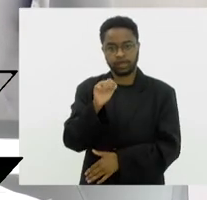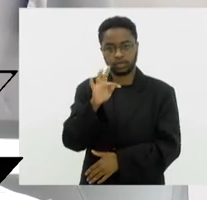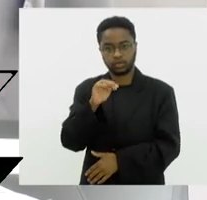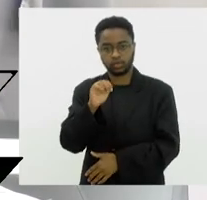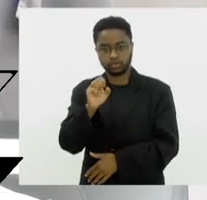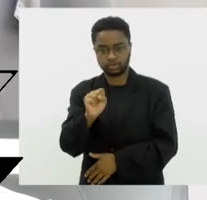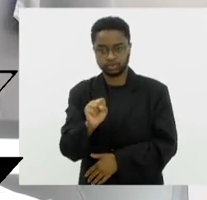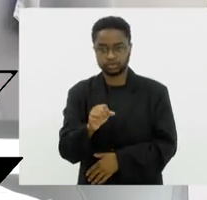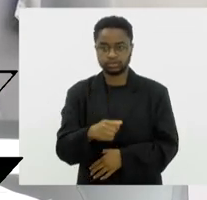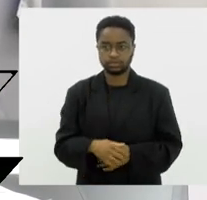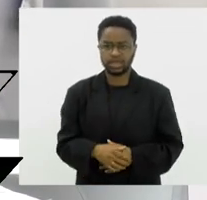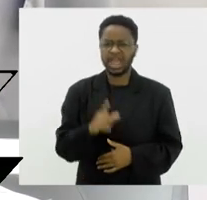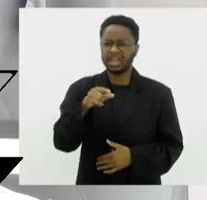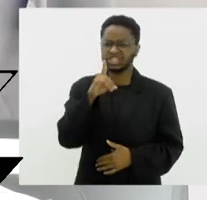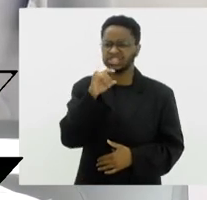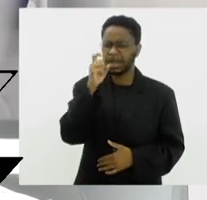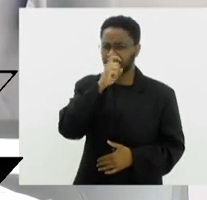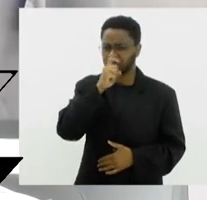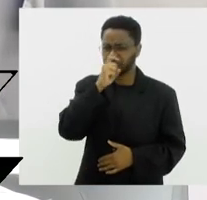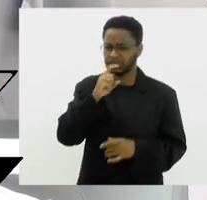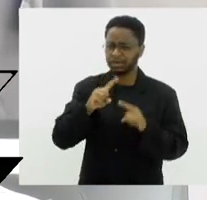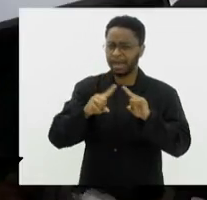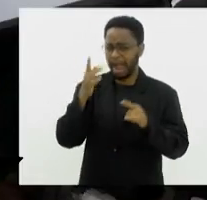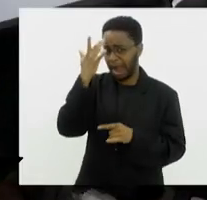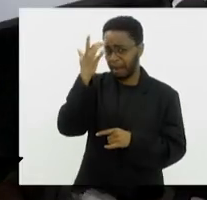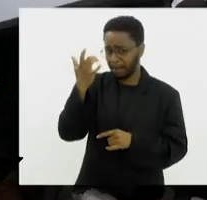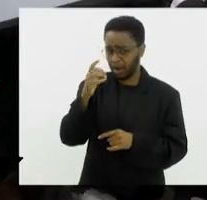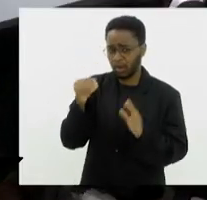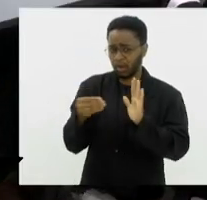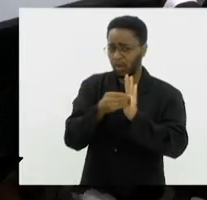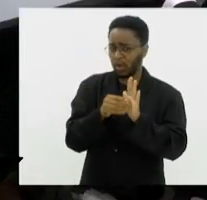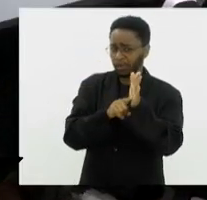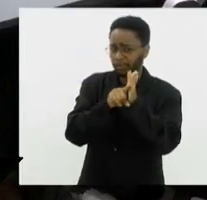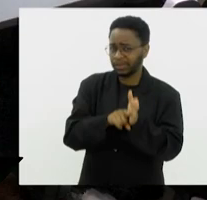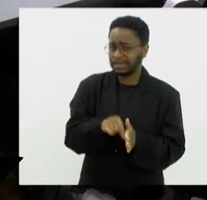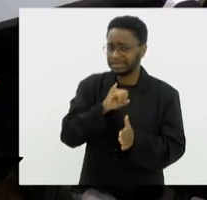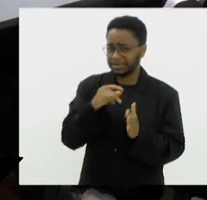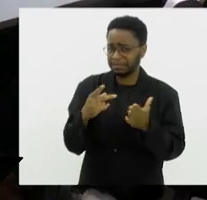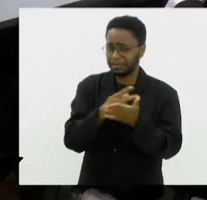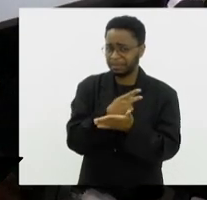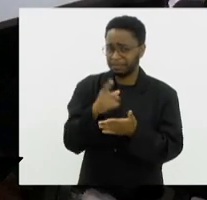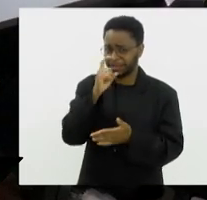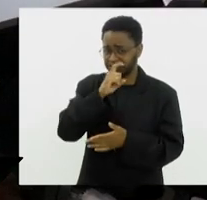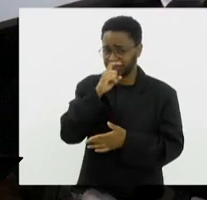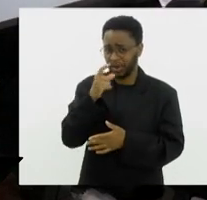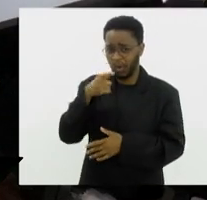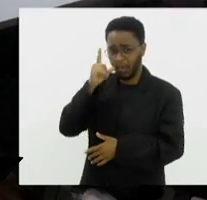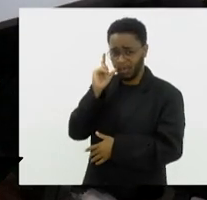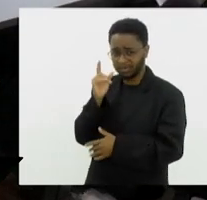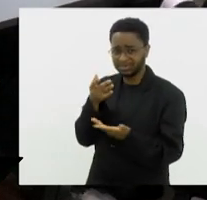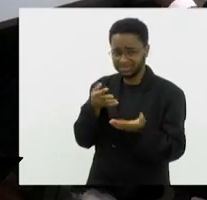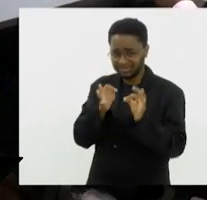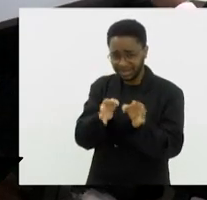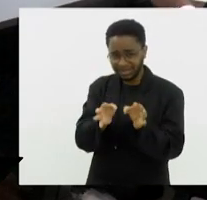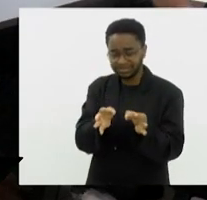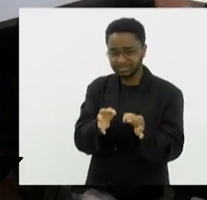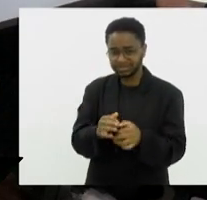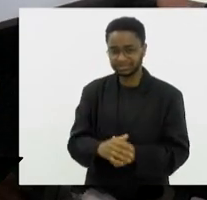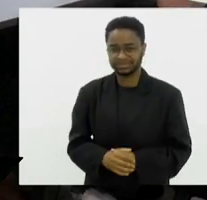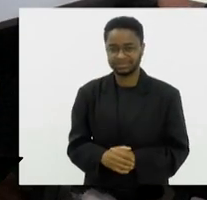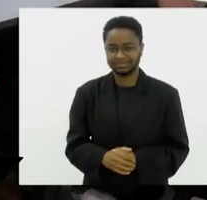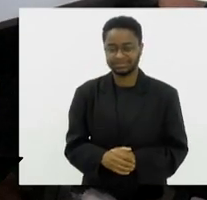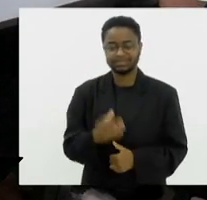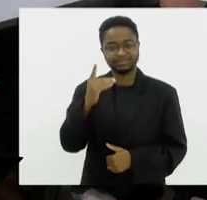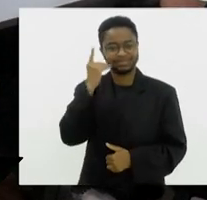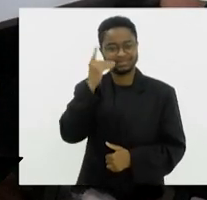O dia 1 de abril é da mentira, ele quer que o dia seguinte. Seja checar as mentiras do dia anterior. Deve ser isso, né? Deputado